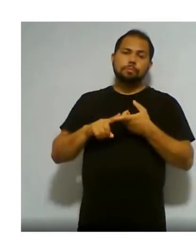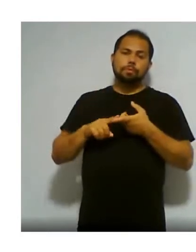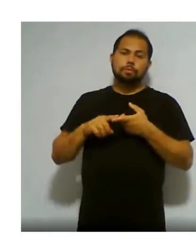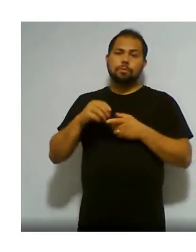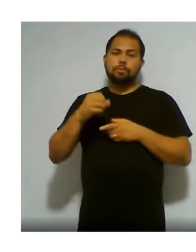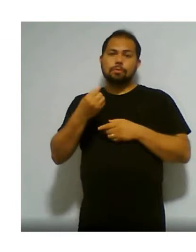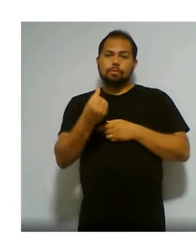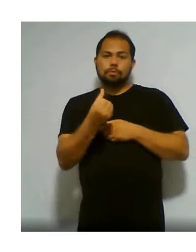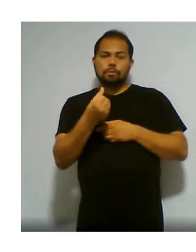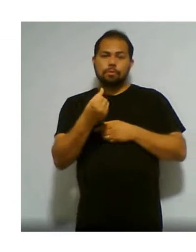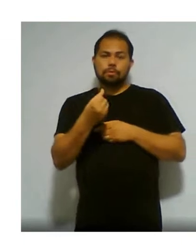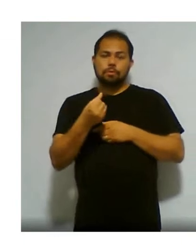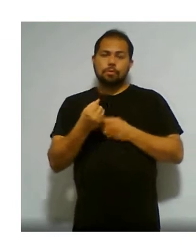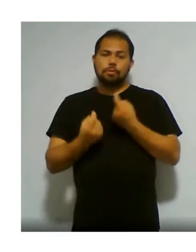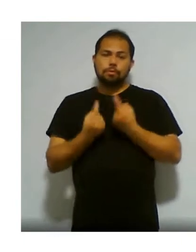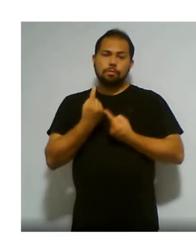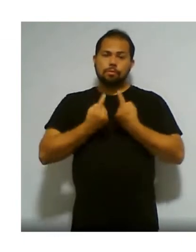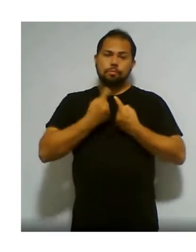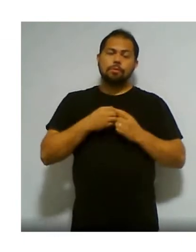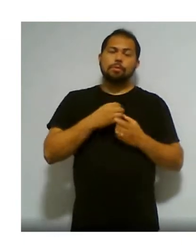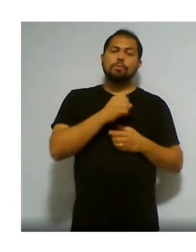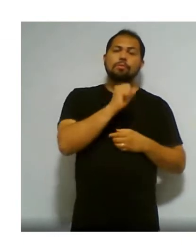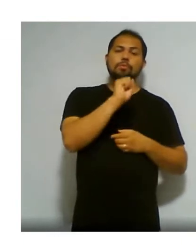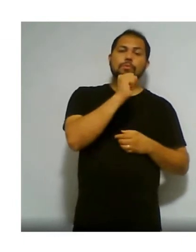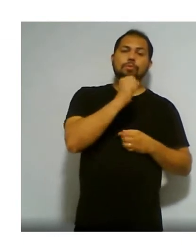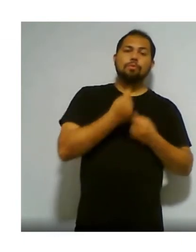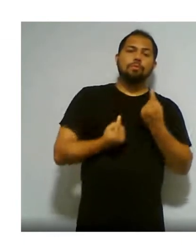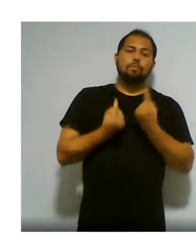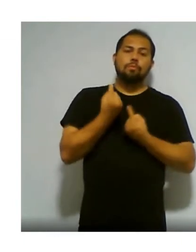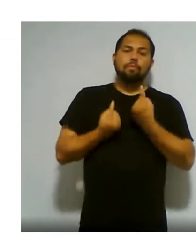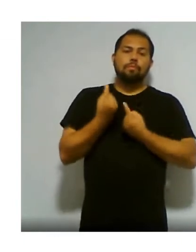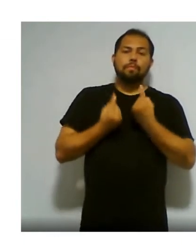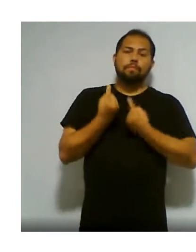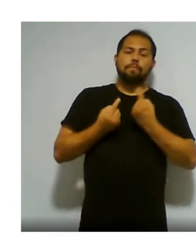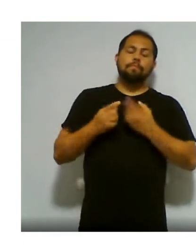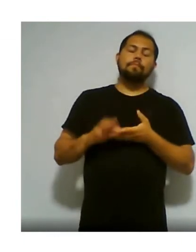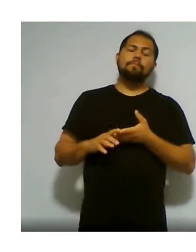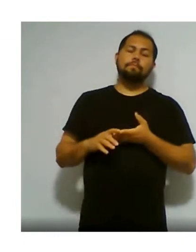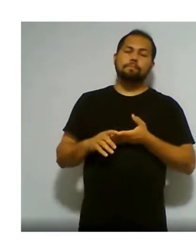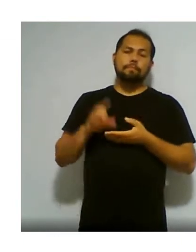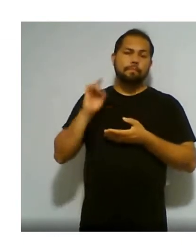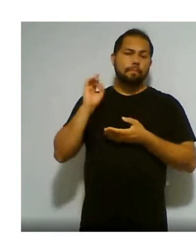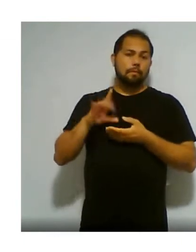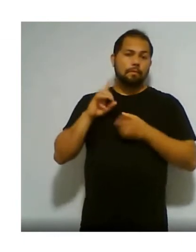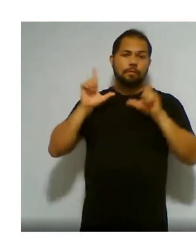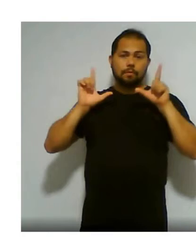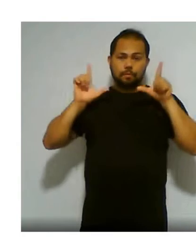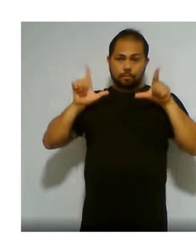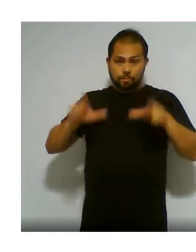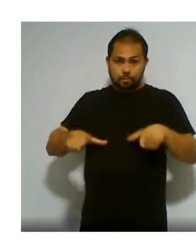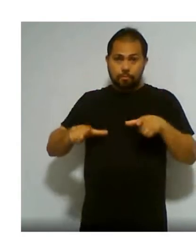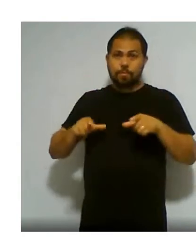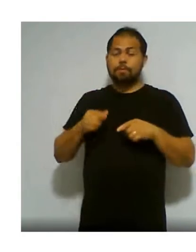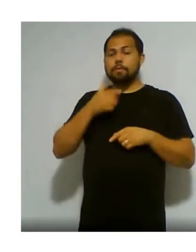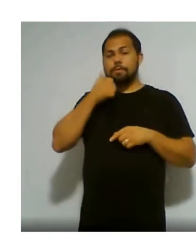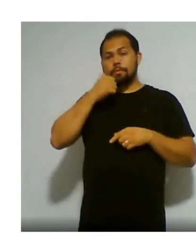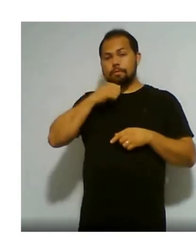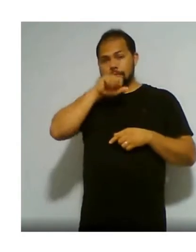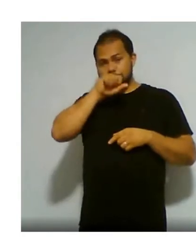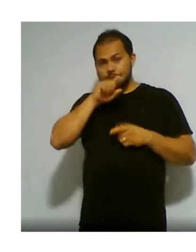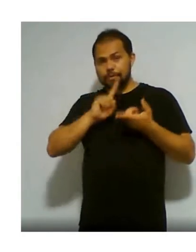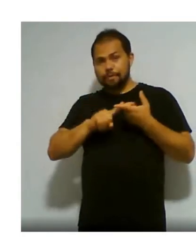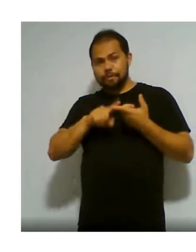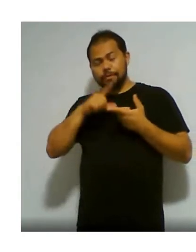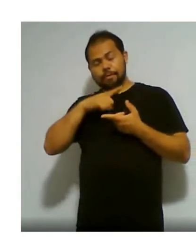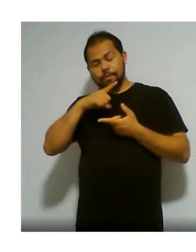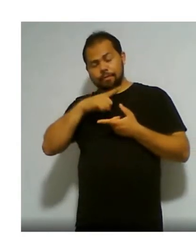Né? Então depende, se sua placa-mãe tiver um encaixe PCI Express de 6 pinos, você tem que ter uma fonte, né, que tenha essa